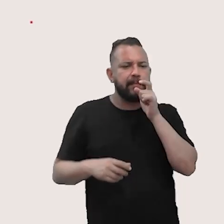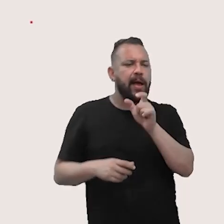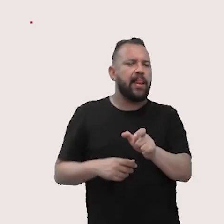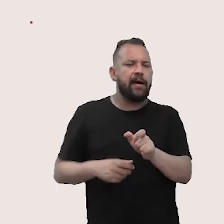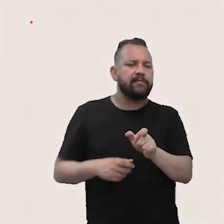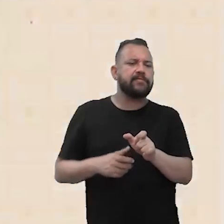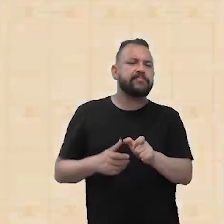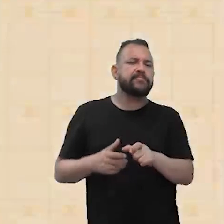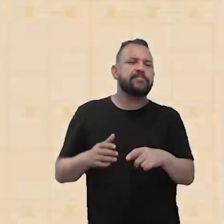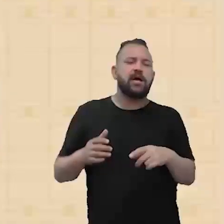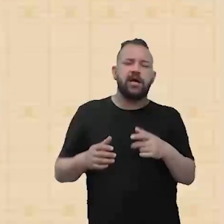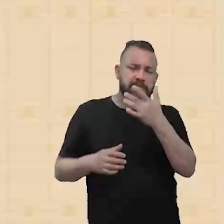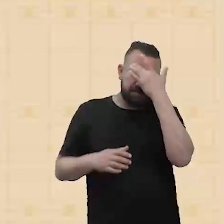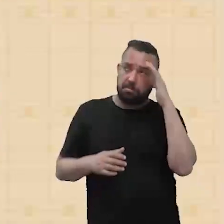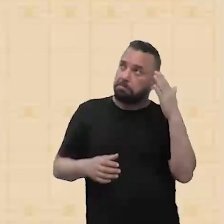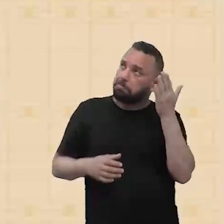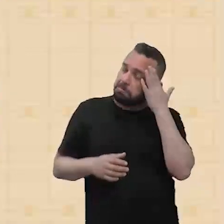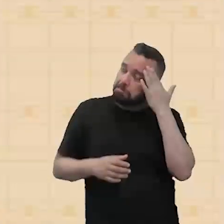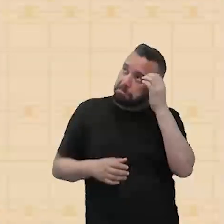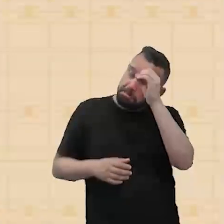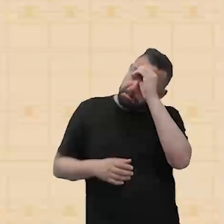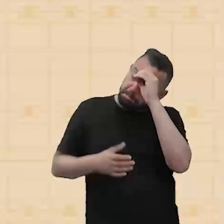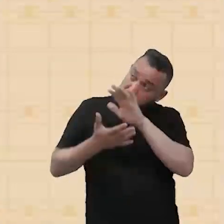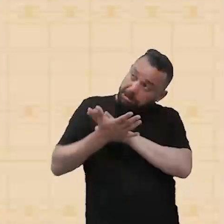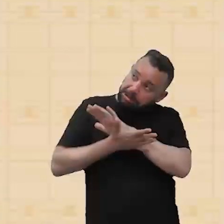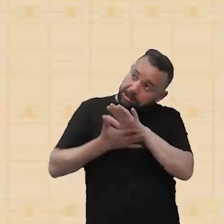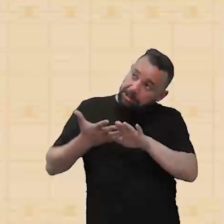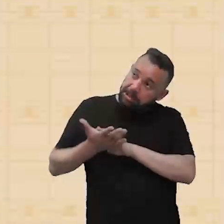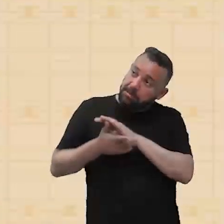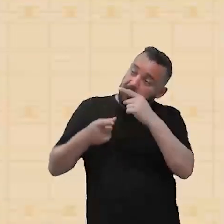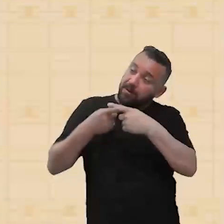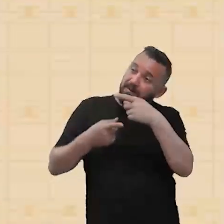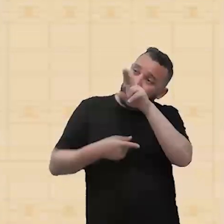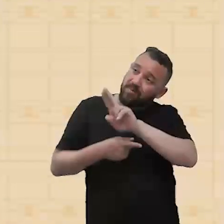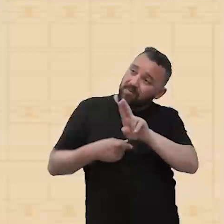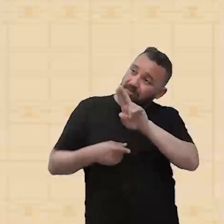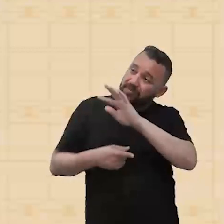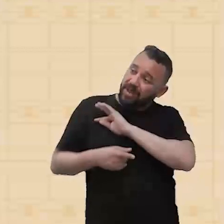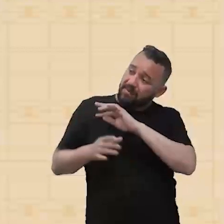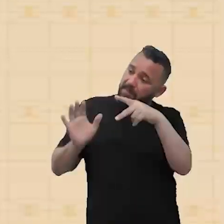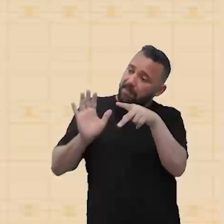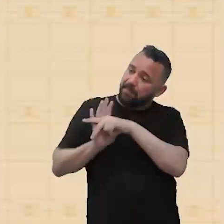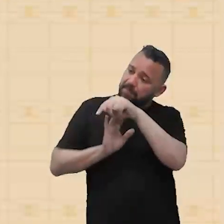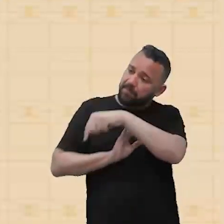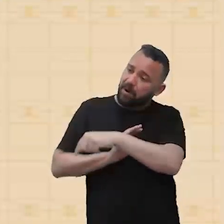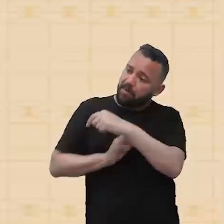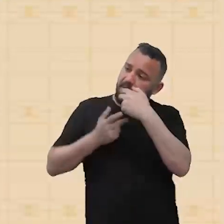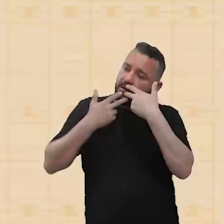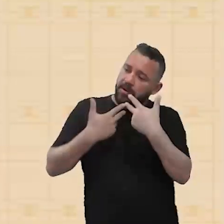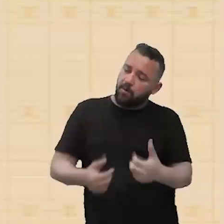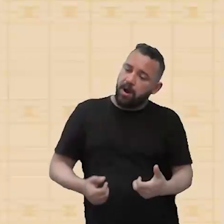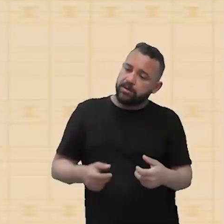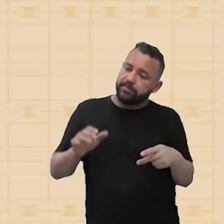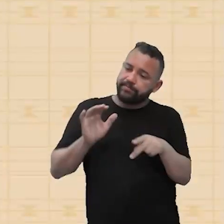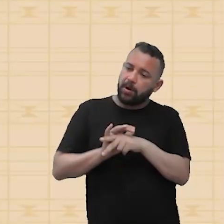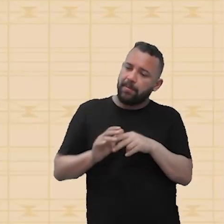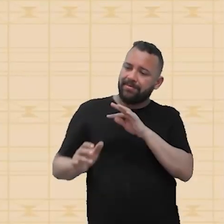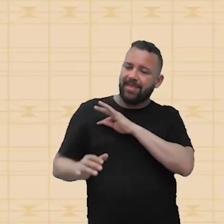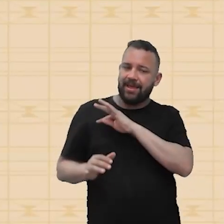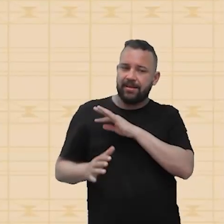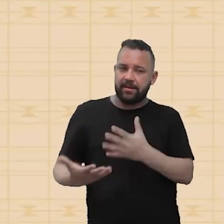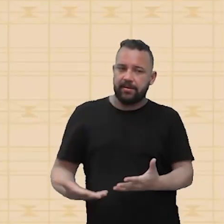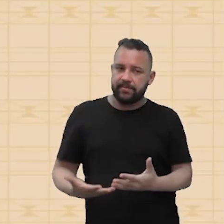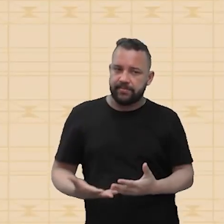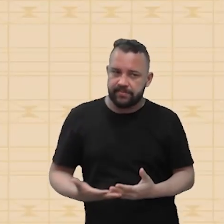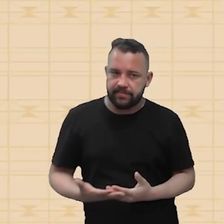consegue entender. Por quê? Porque eles utilizam de jargões, não é? De uma linguagem técnica.